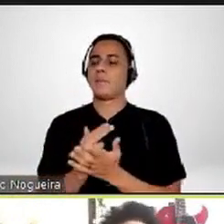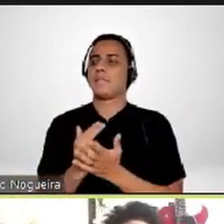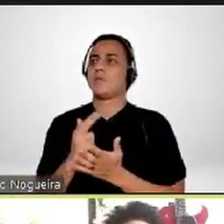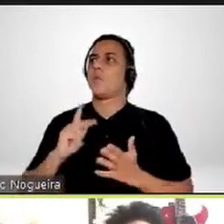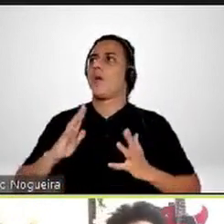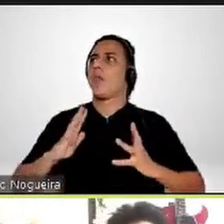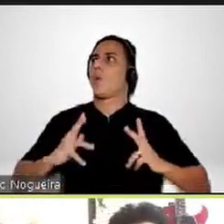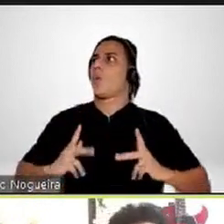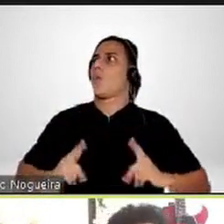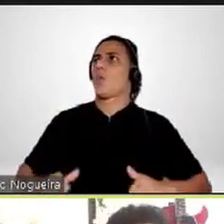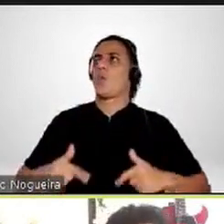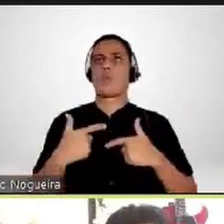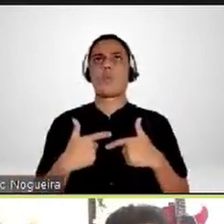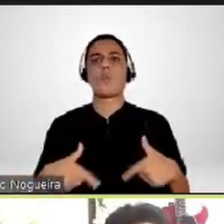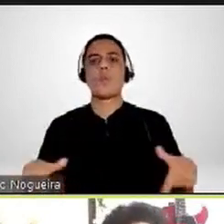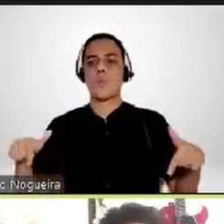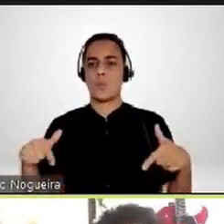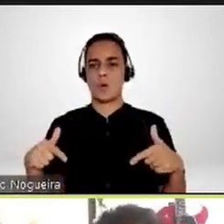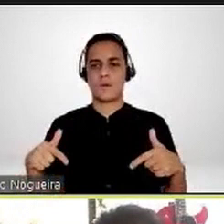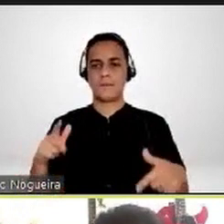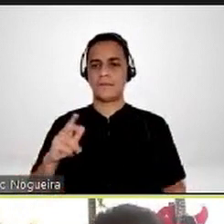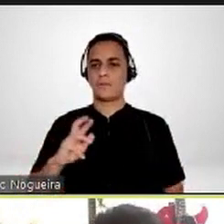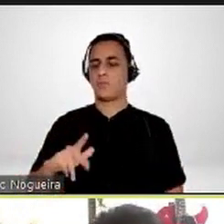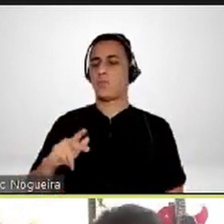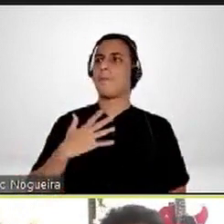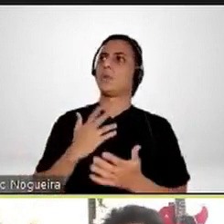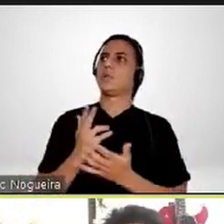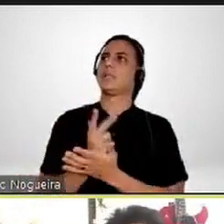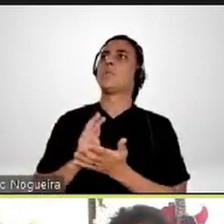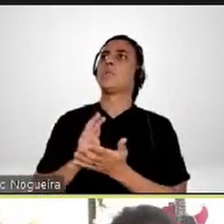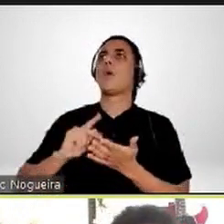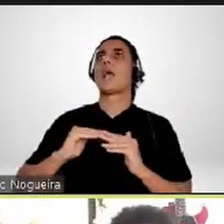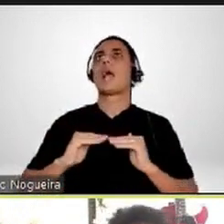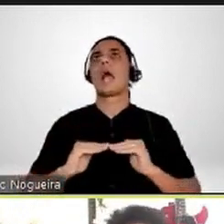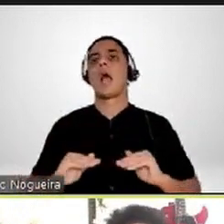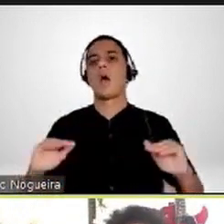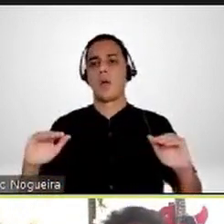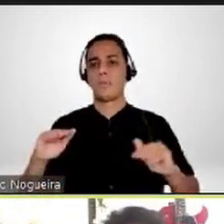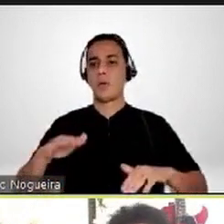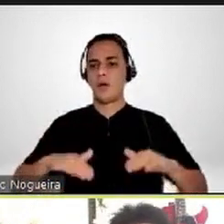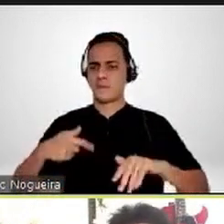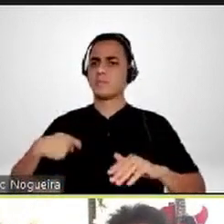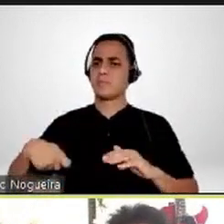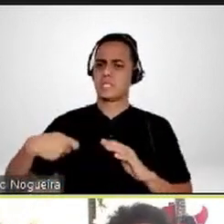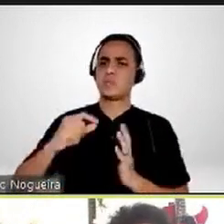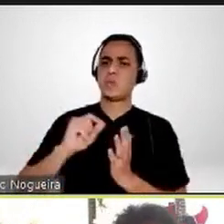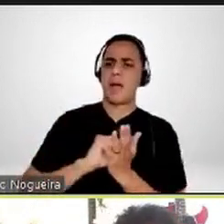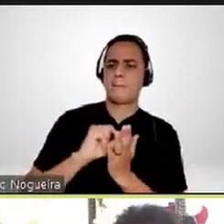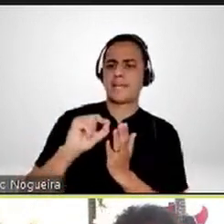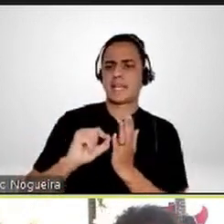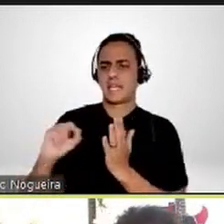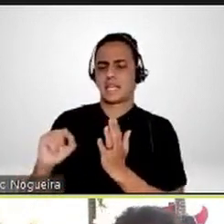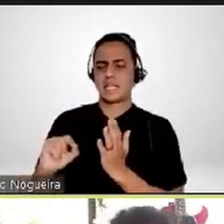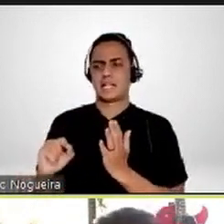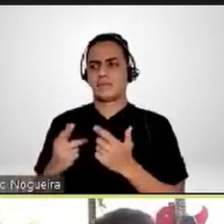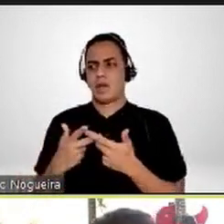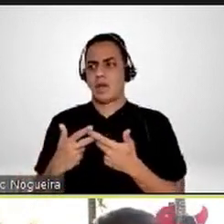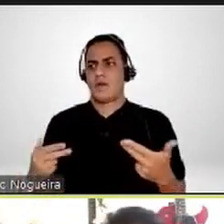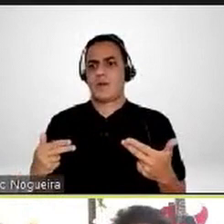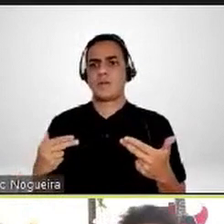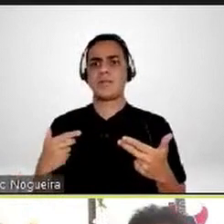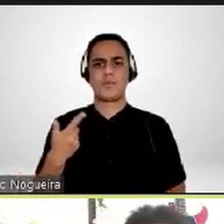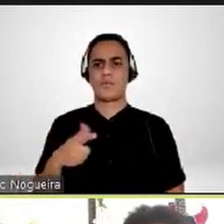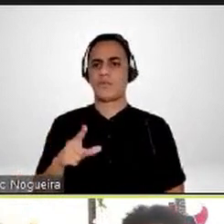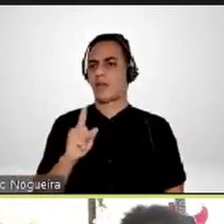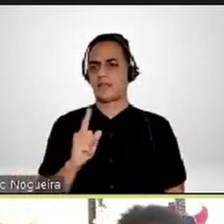meu desenho não é tão calmo. Às vezes eu preciso de um rabisco, eu preciso de uma sujeirinha que ele não vai ter. E às